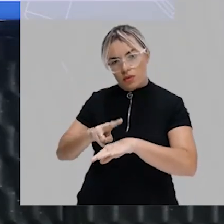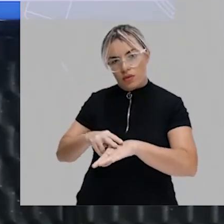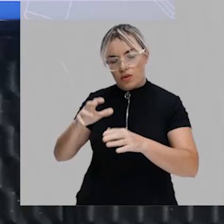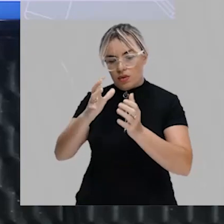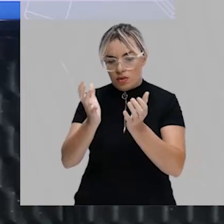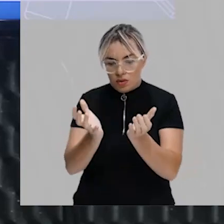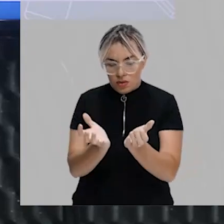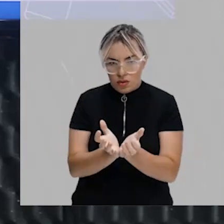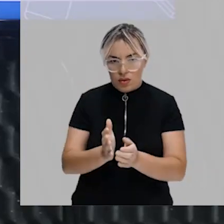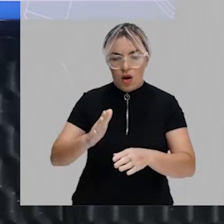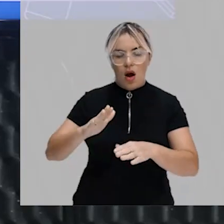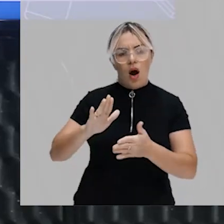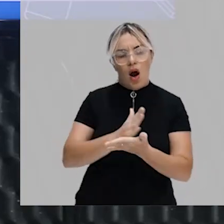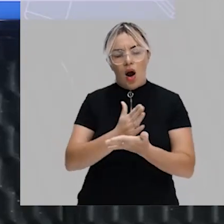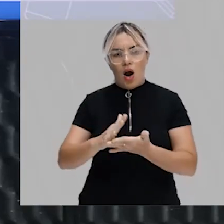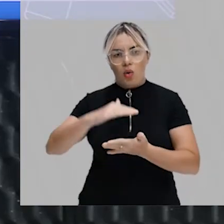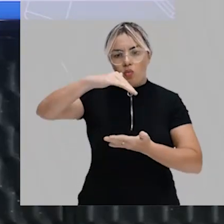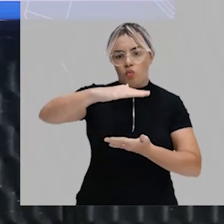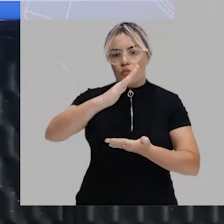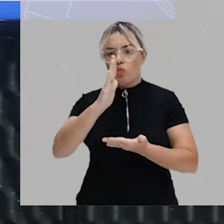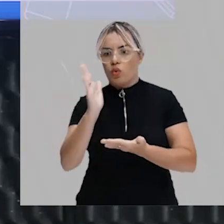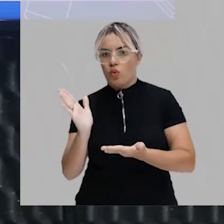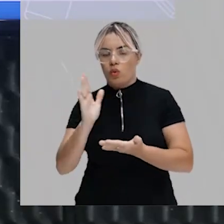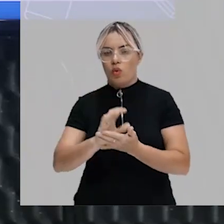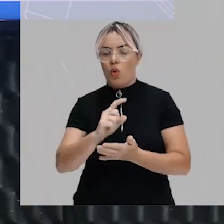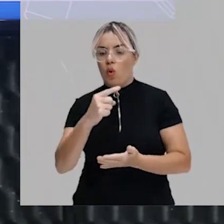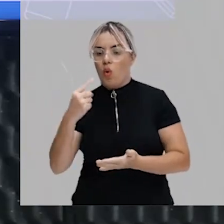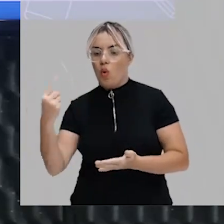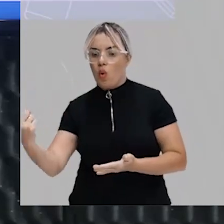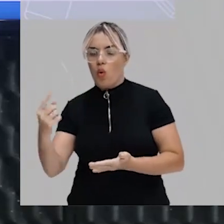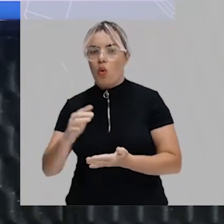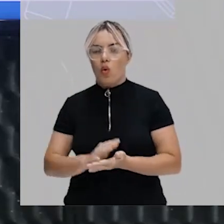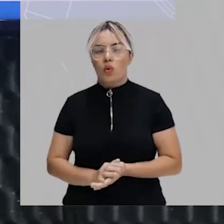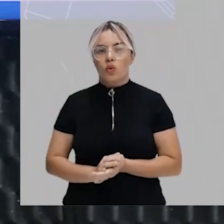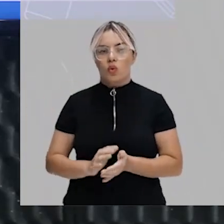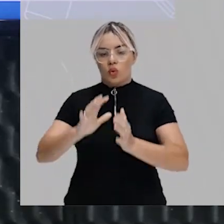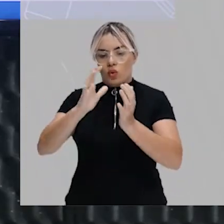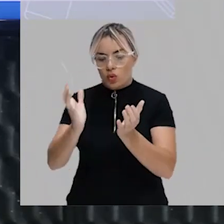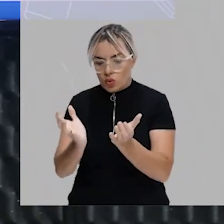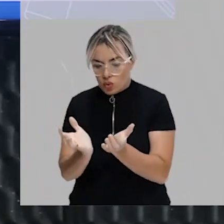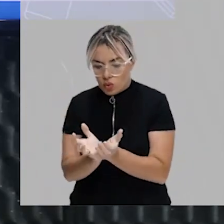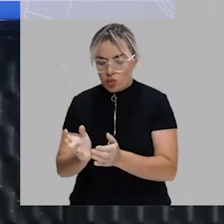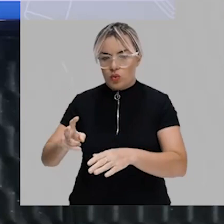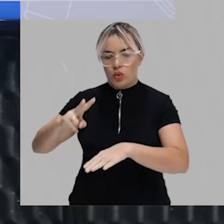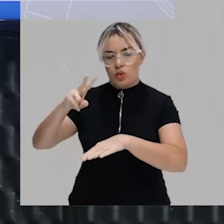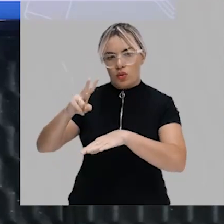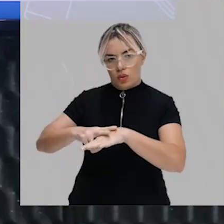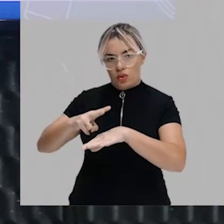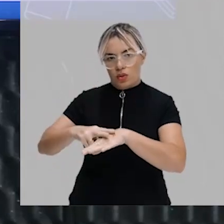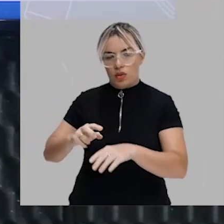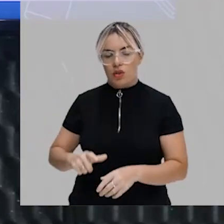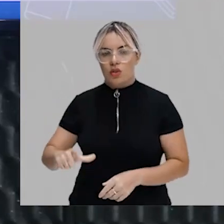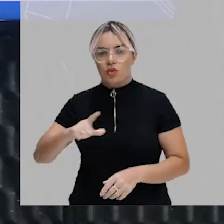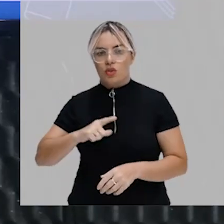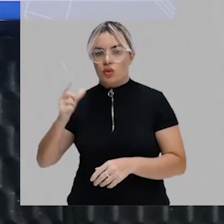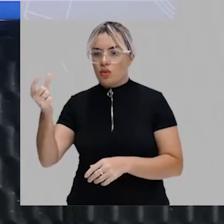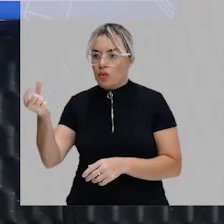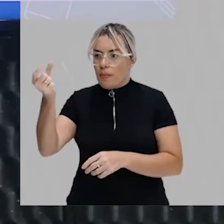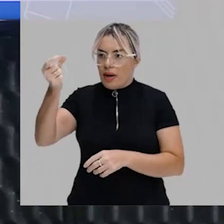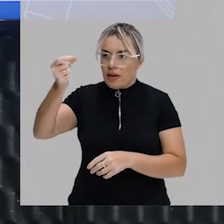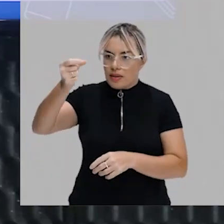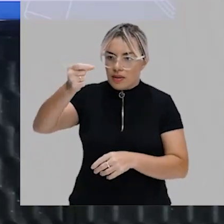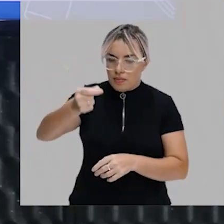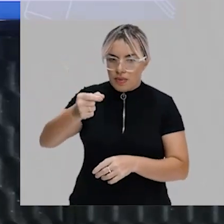deixava destampado, outros tubos de vidro eles deixavam com uma tampinha de gás, né?